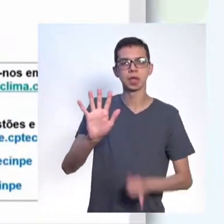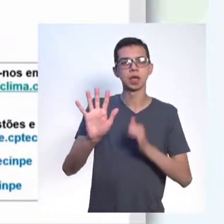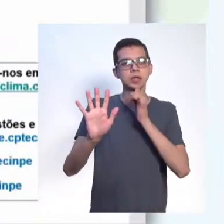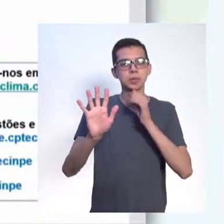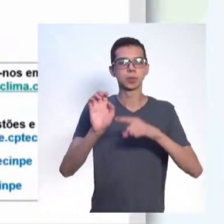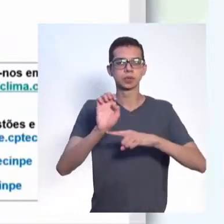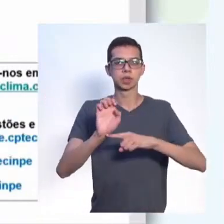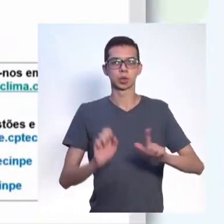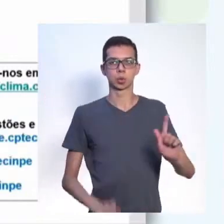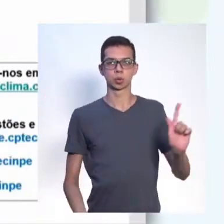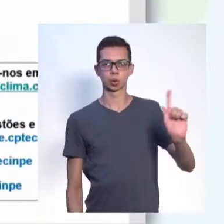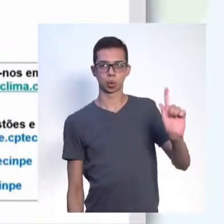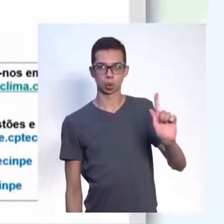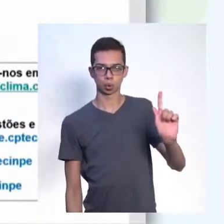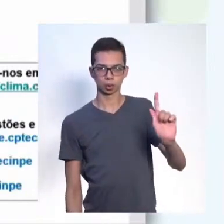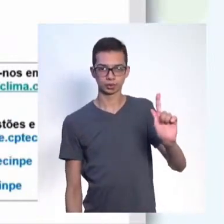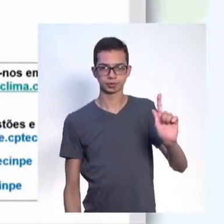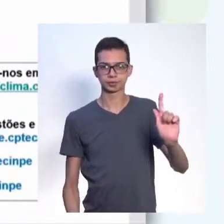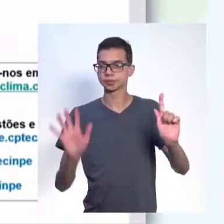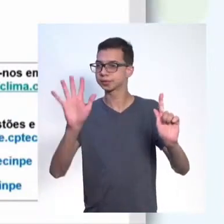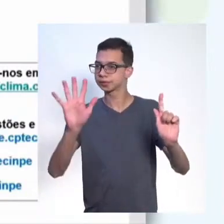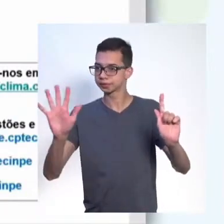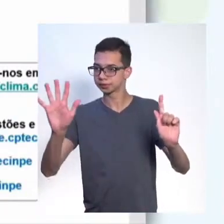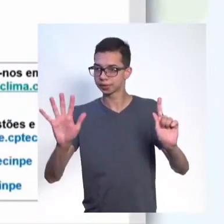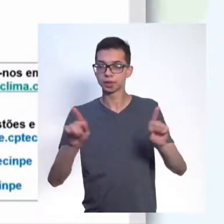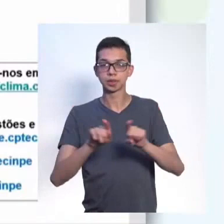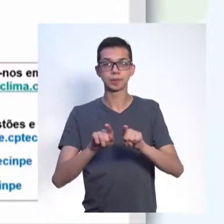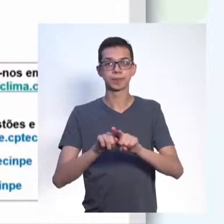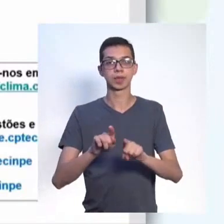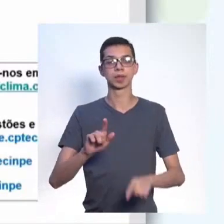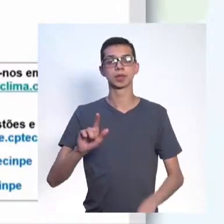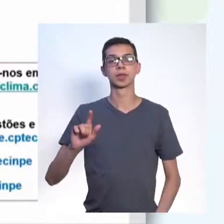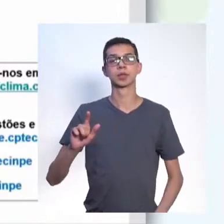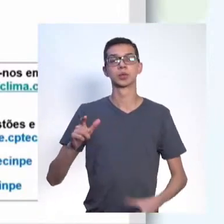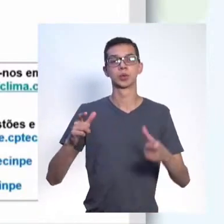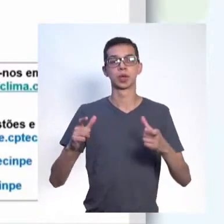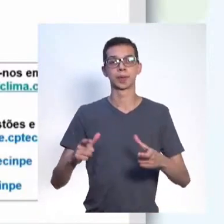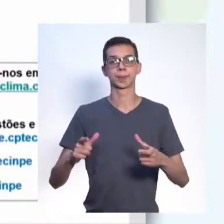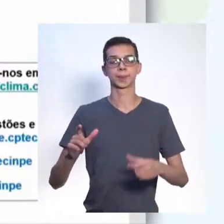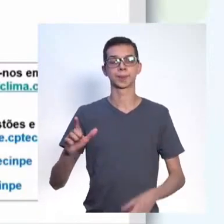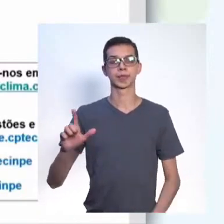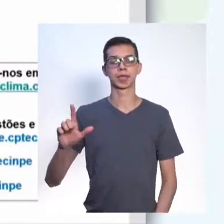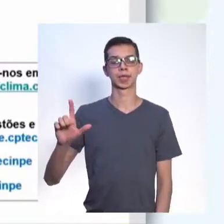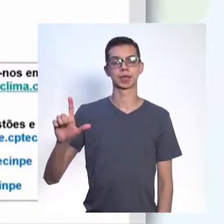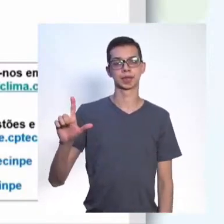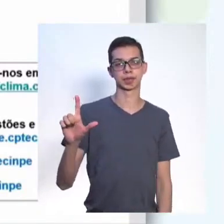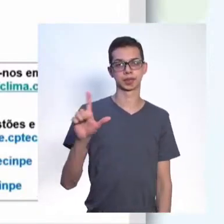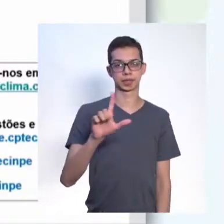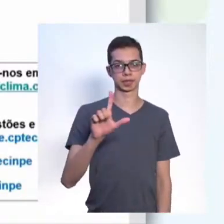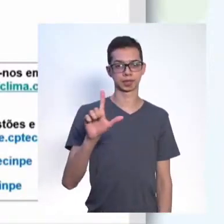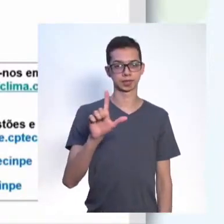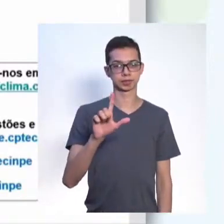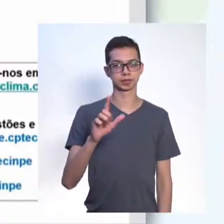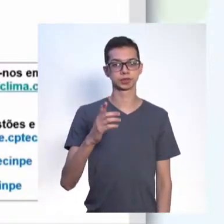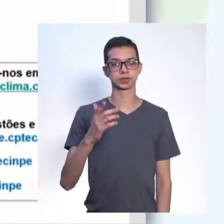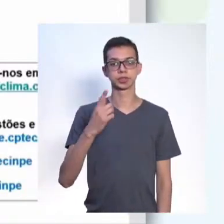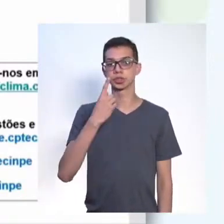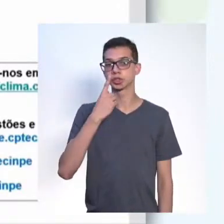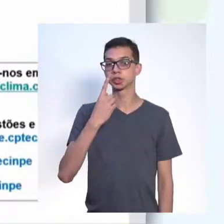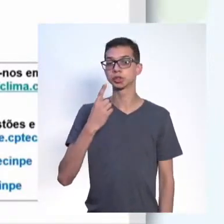Goiás e partes do leste do Mato Grosso e norte e oeste do Mato Grosso do